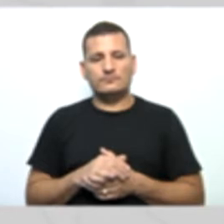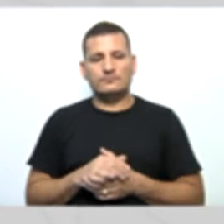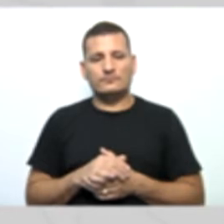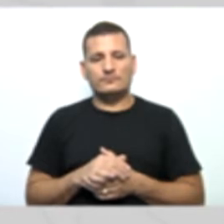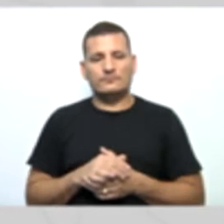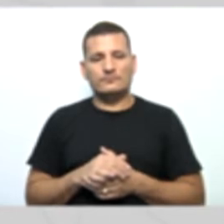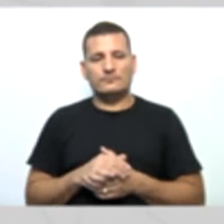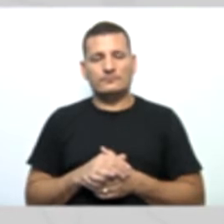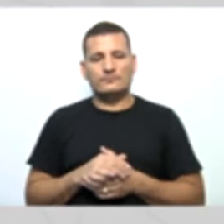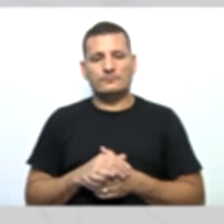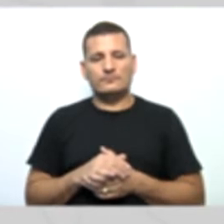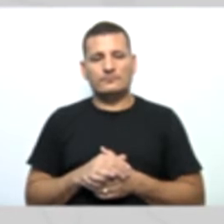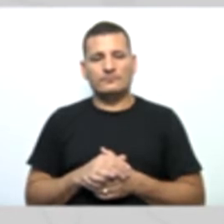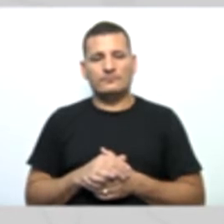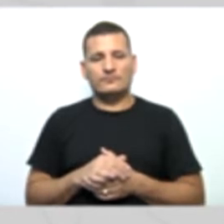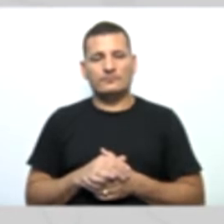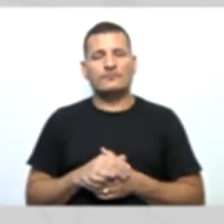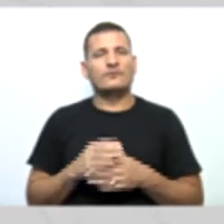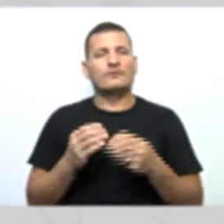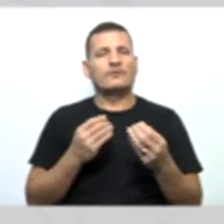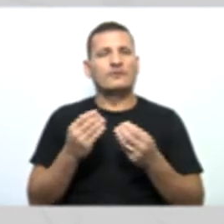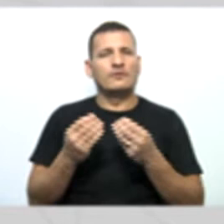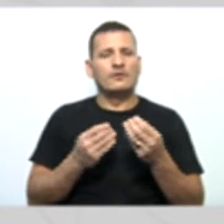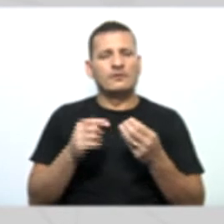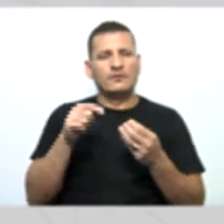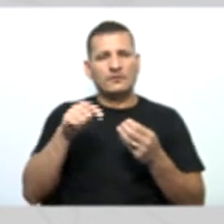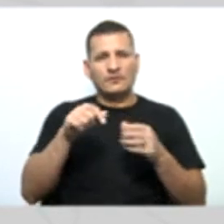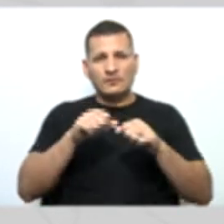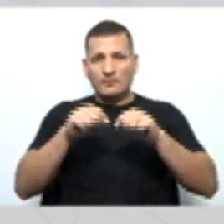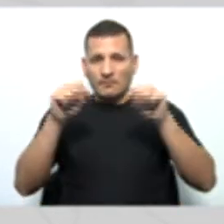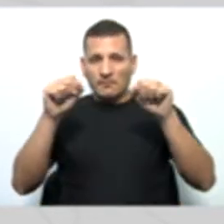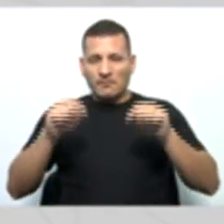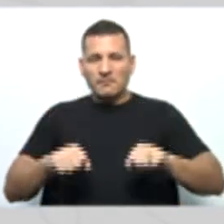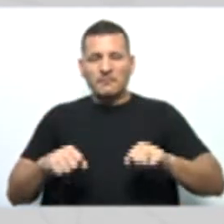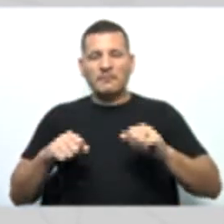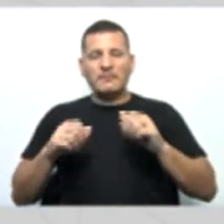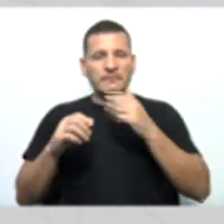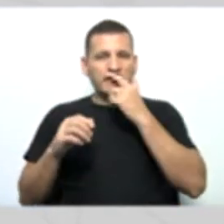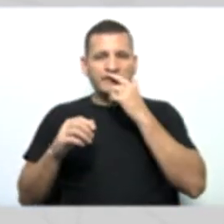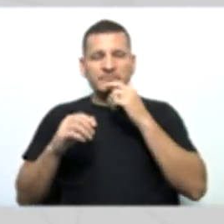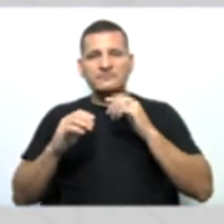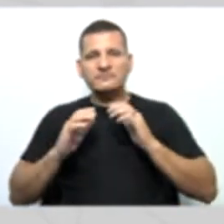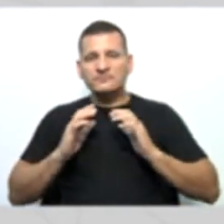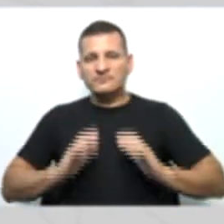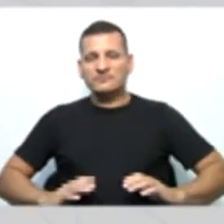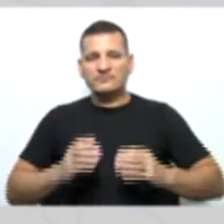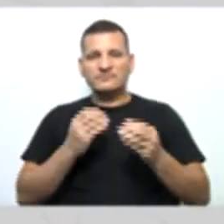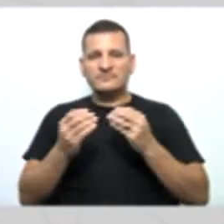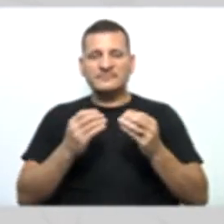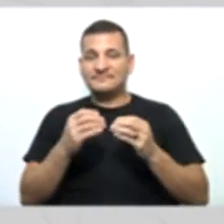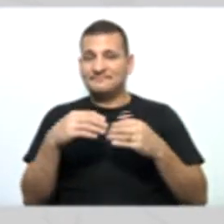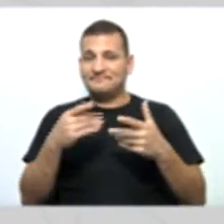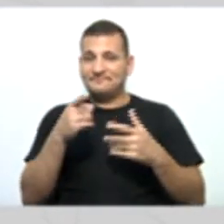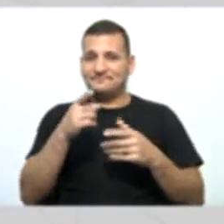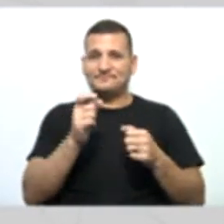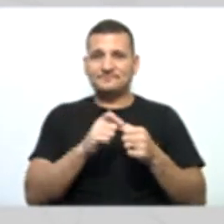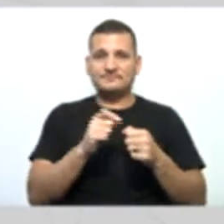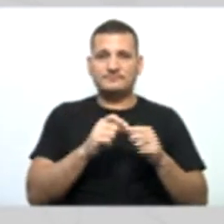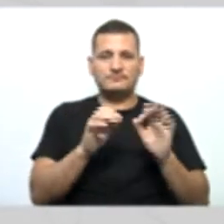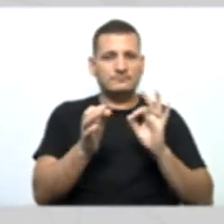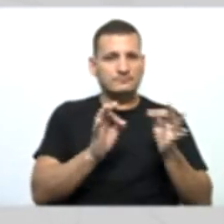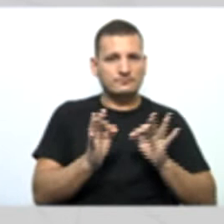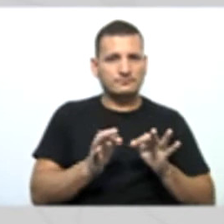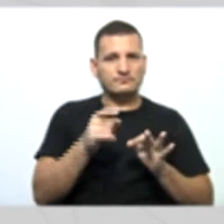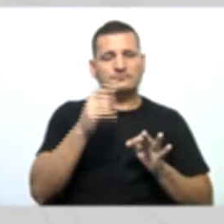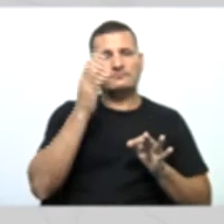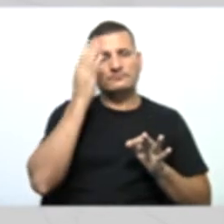Predição do comportamento futuro do sistema. Então, o que acontece, gente? Ó, você fazendo a modelagem, você já sabe como o seu